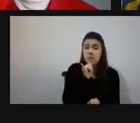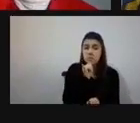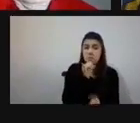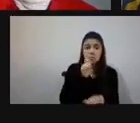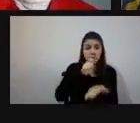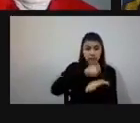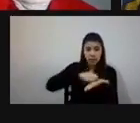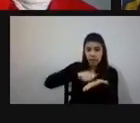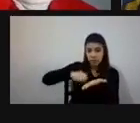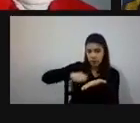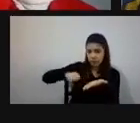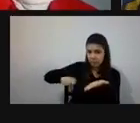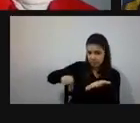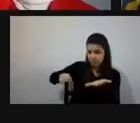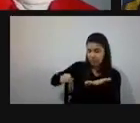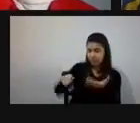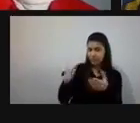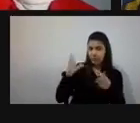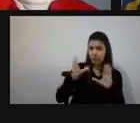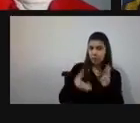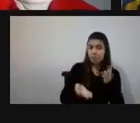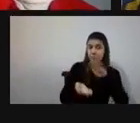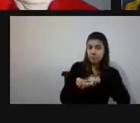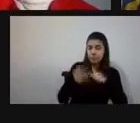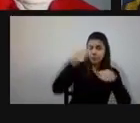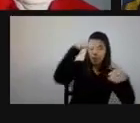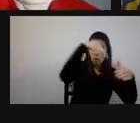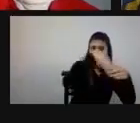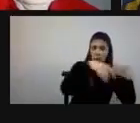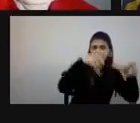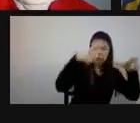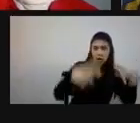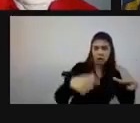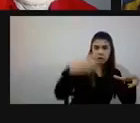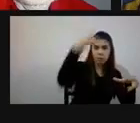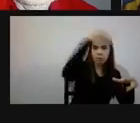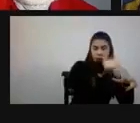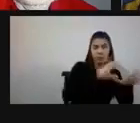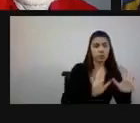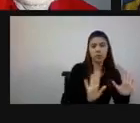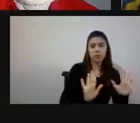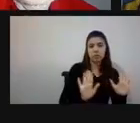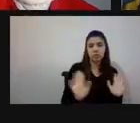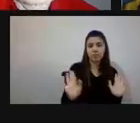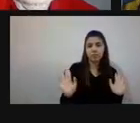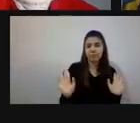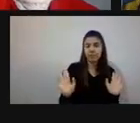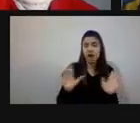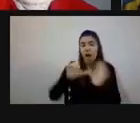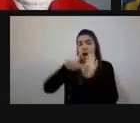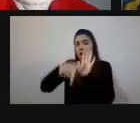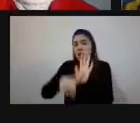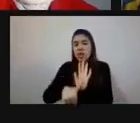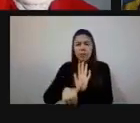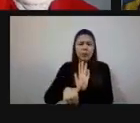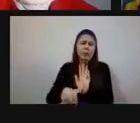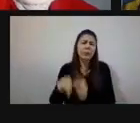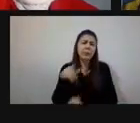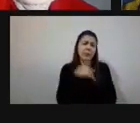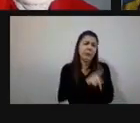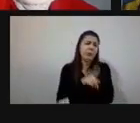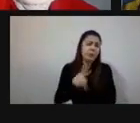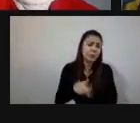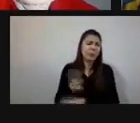lugares diferentes, que a pessoa possa contar e depois a diretora, a pedagoga vai chamar num momento sem que todo mundo